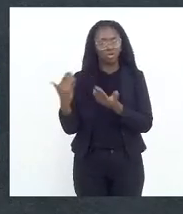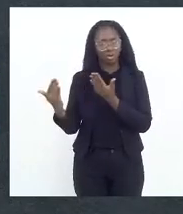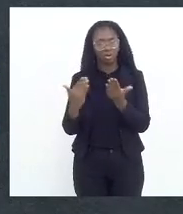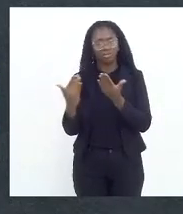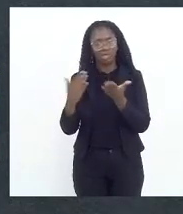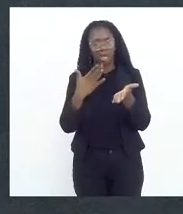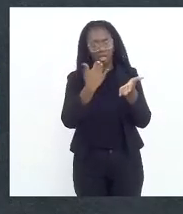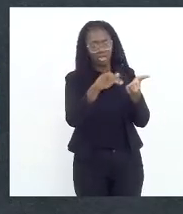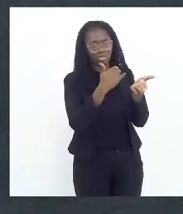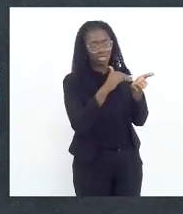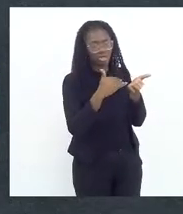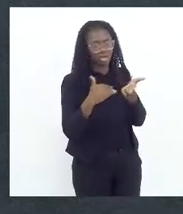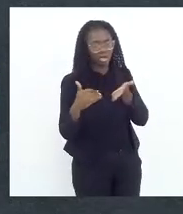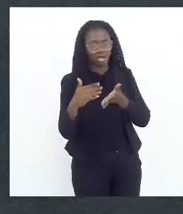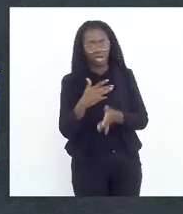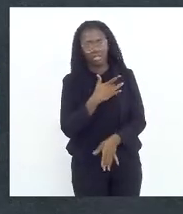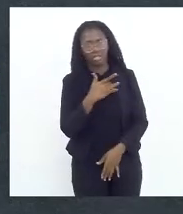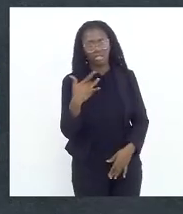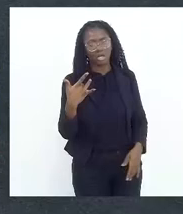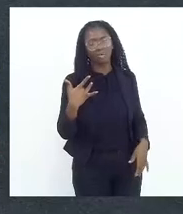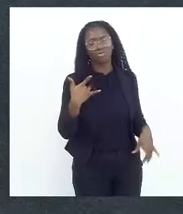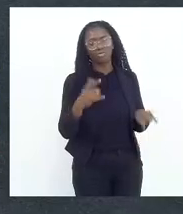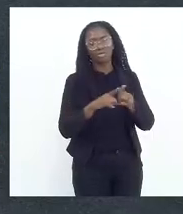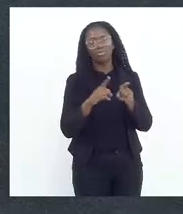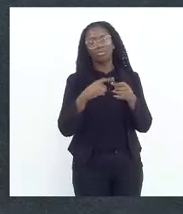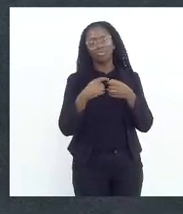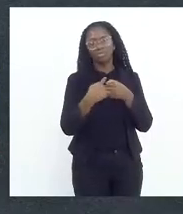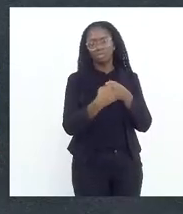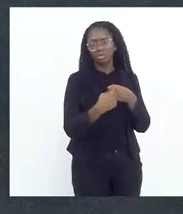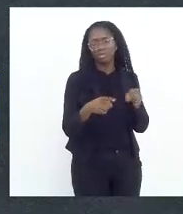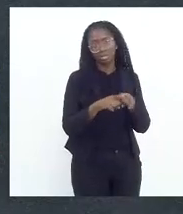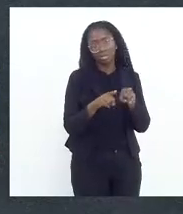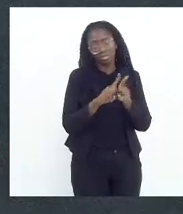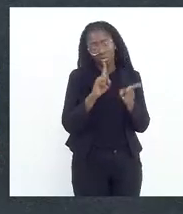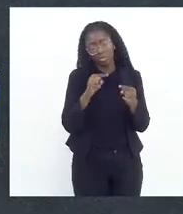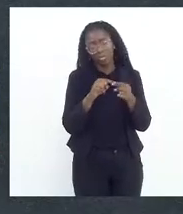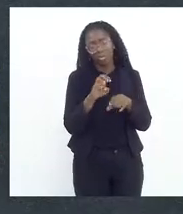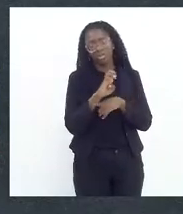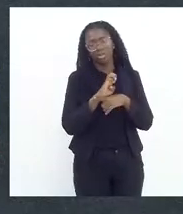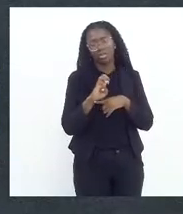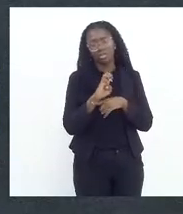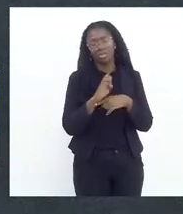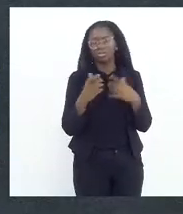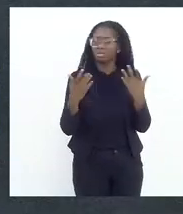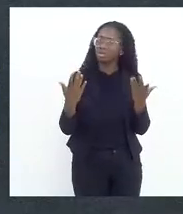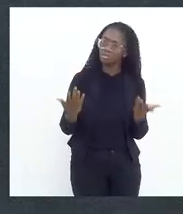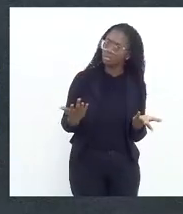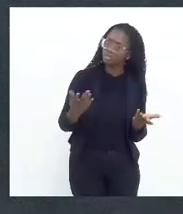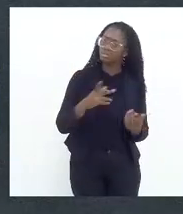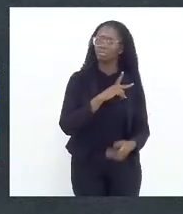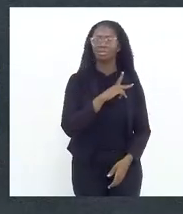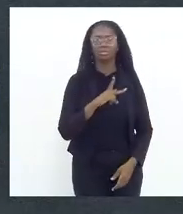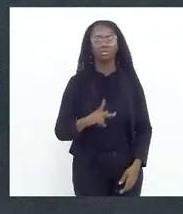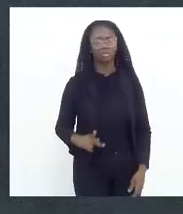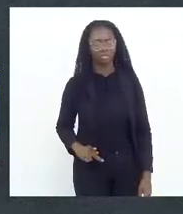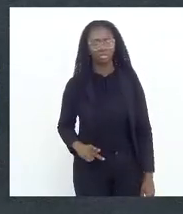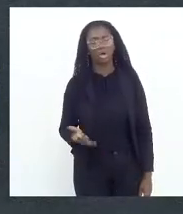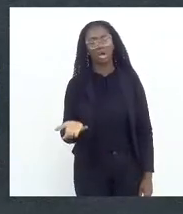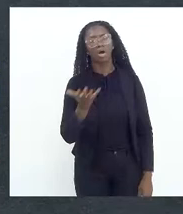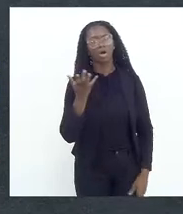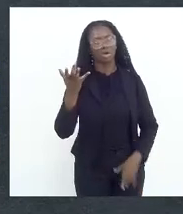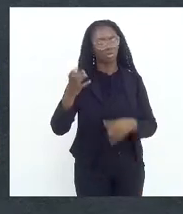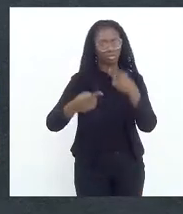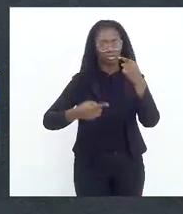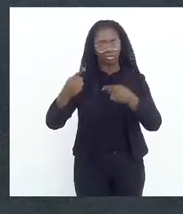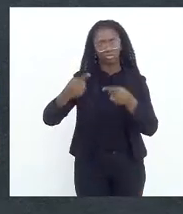às secretarias de municípios, que também são secretarias de Estado. Então, senhora presidente, eu quero